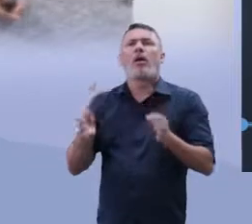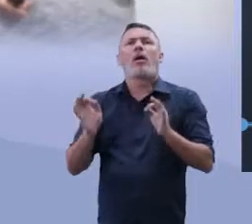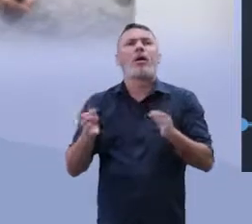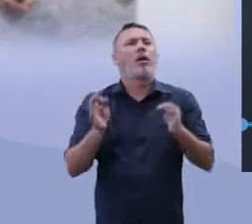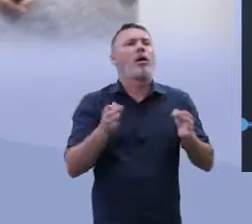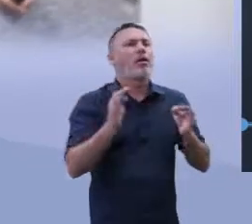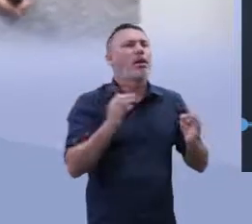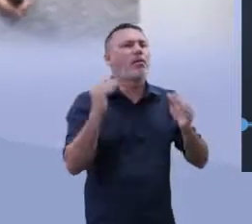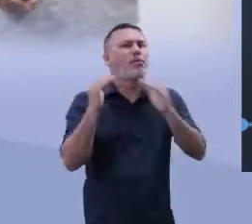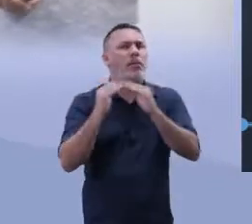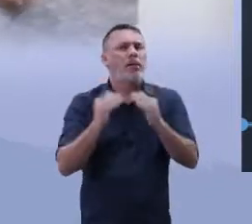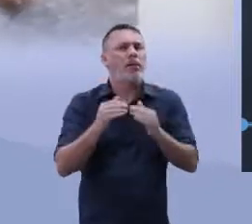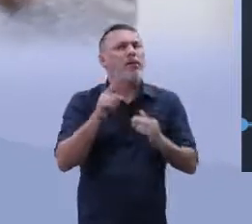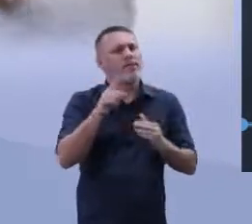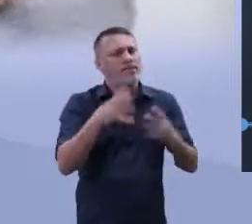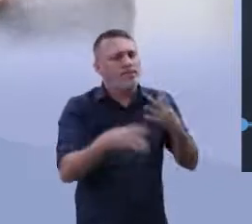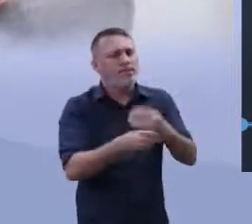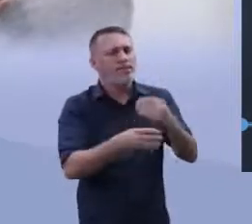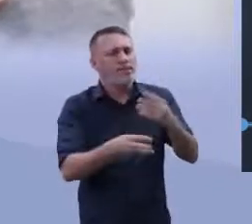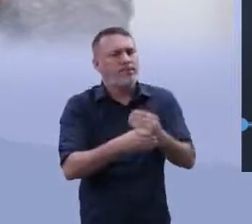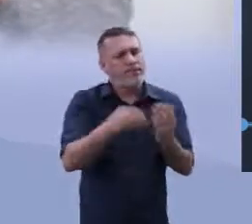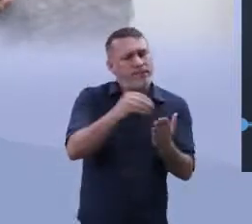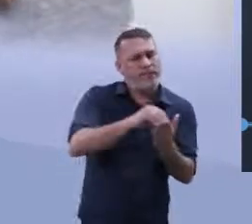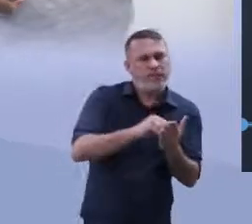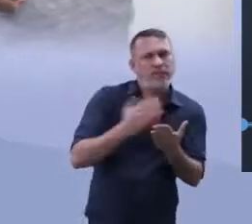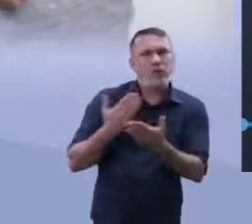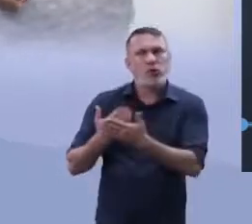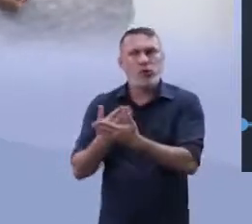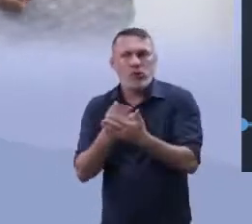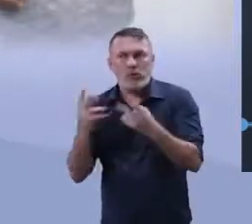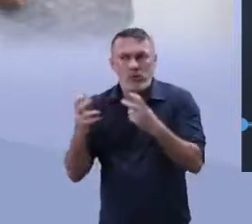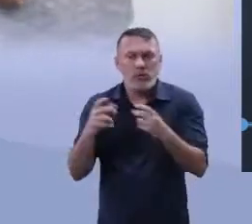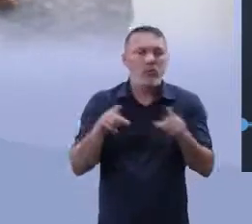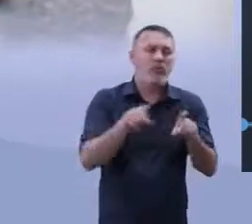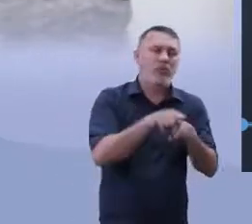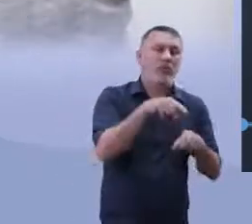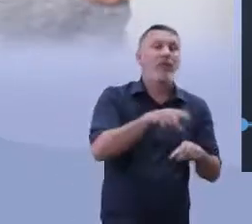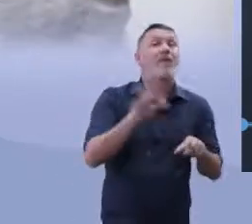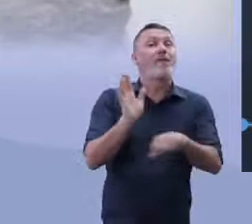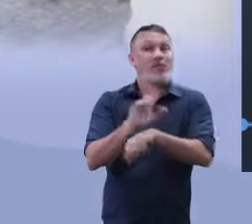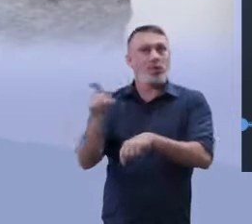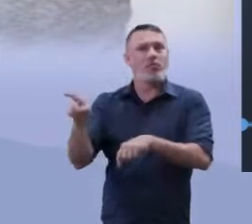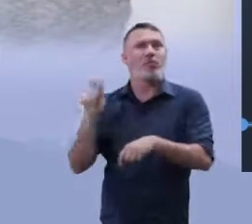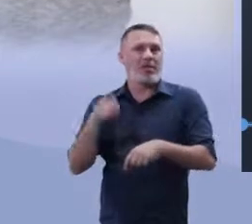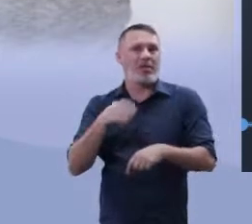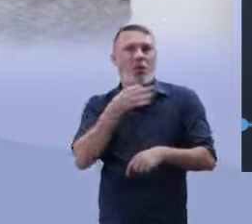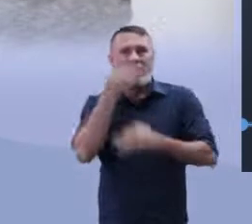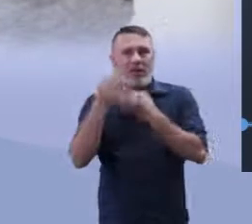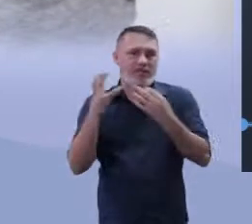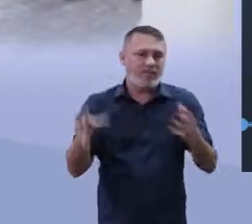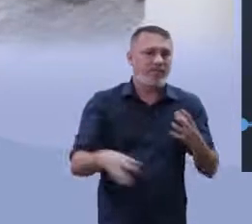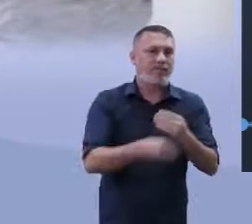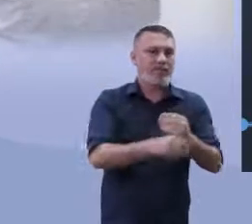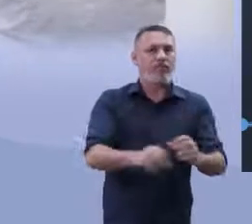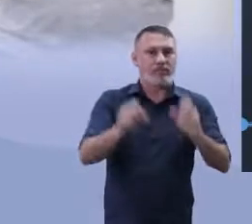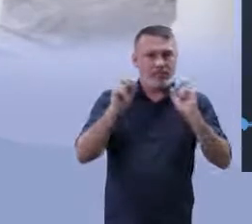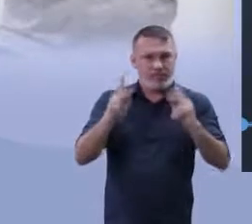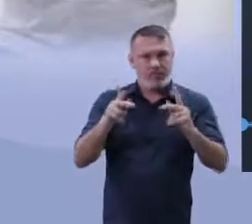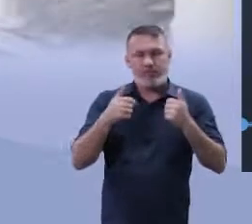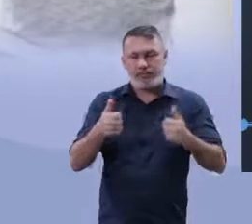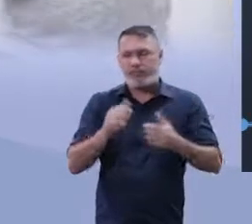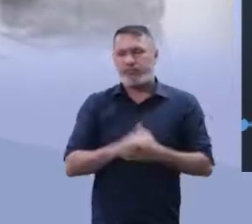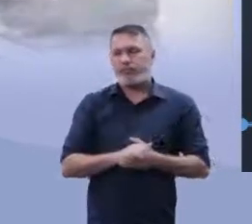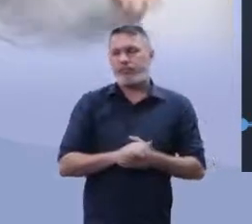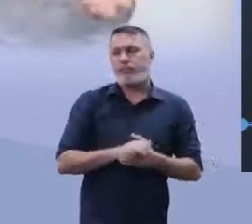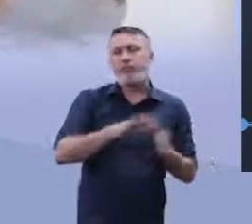Dom Quixote, que você vai ter uma nova visão sobre ela, e estudar um pouquinho sobre o filme O Poço, que dá para usar dentro do seu texto.